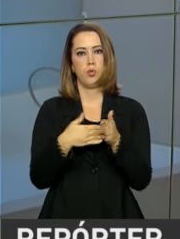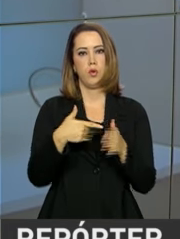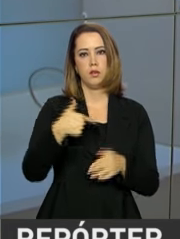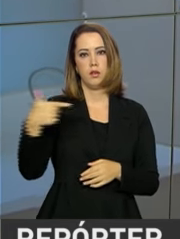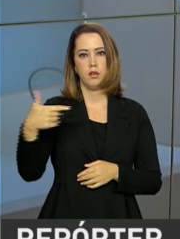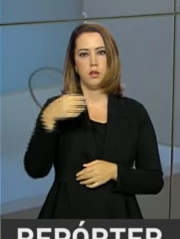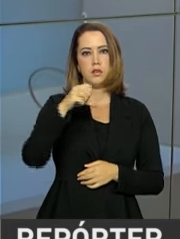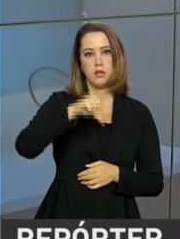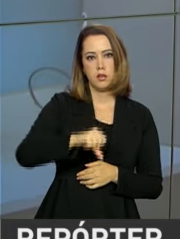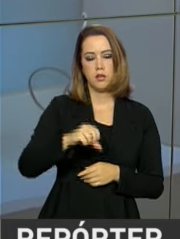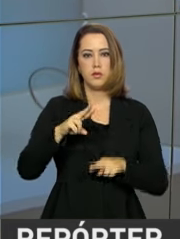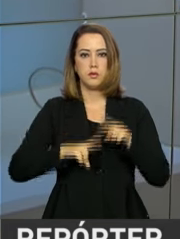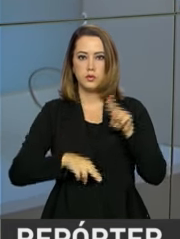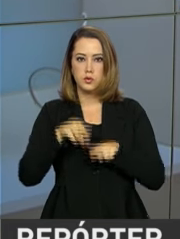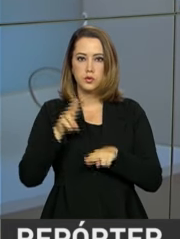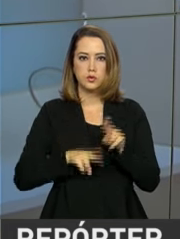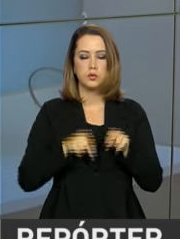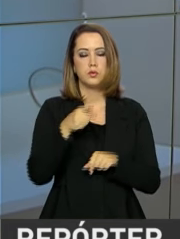portal